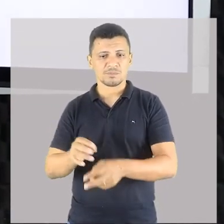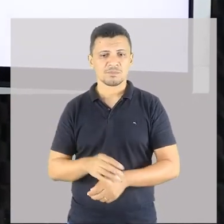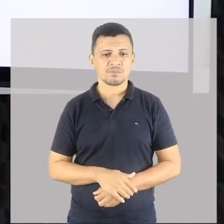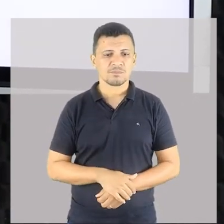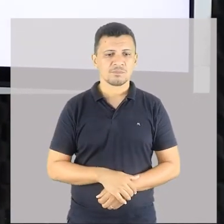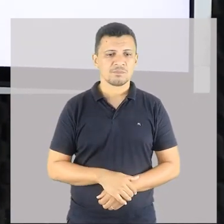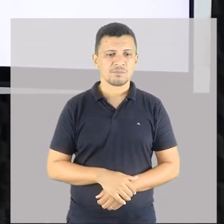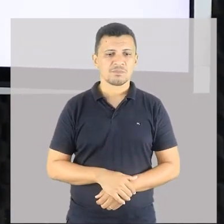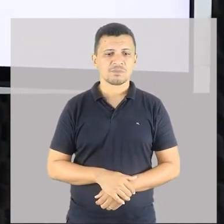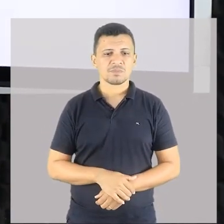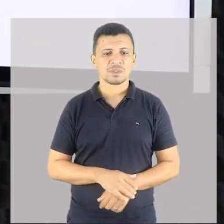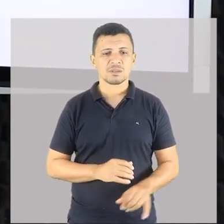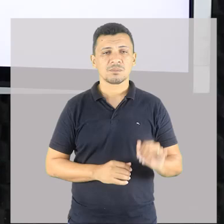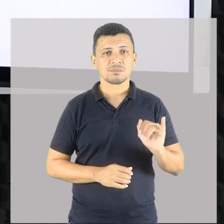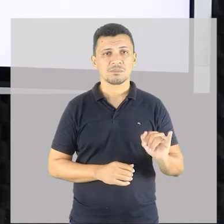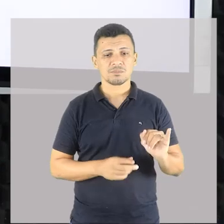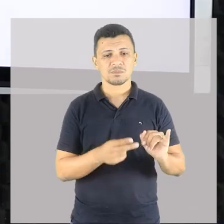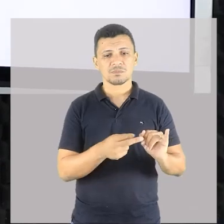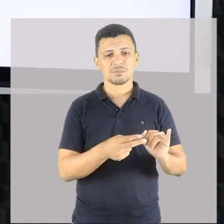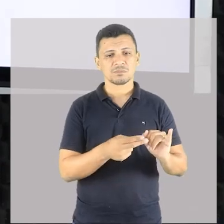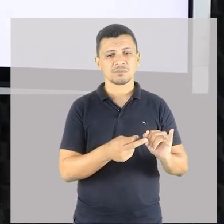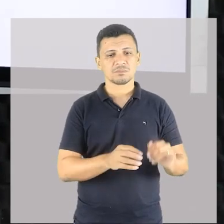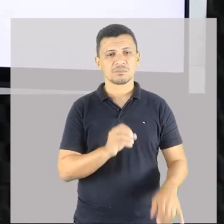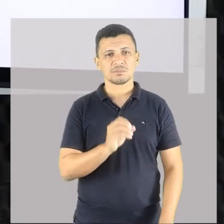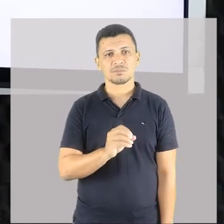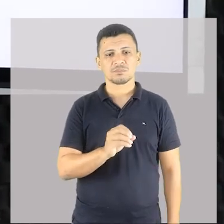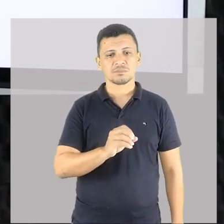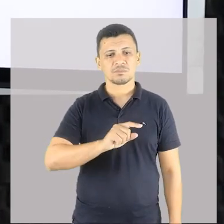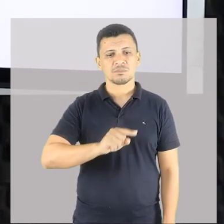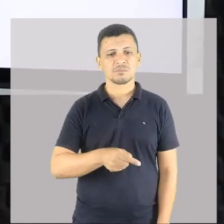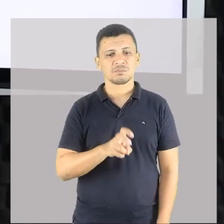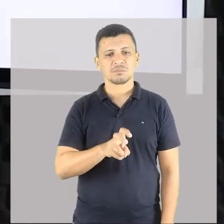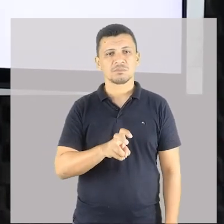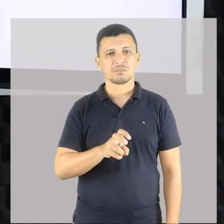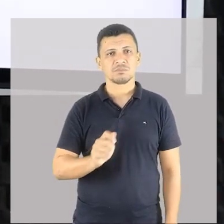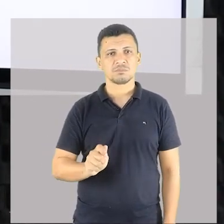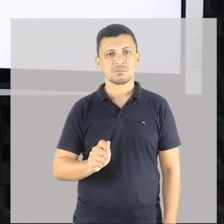ó. Corrente 0,5 ampere.